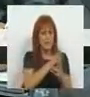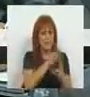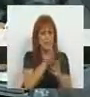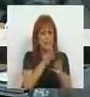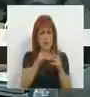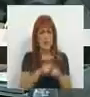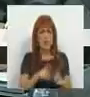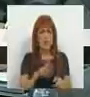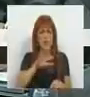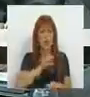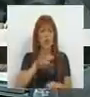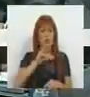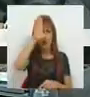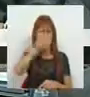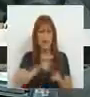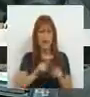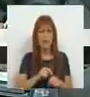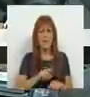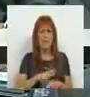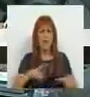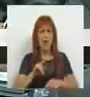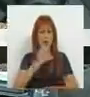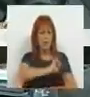para além do chefe de Estado-Maior das Forças Armadas.